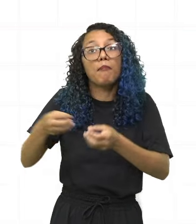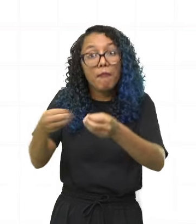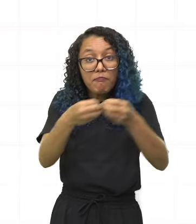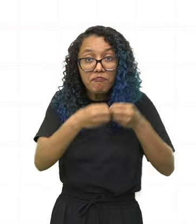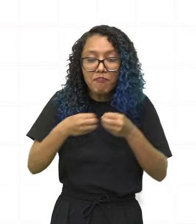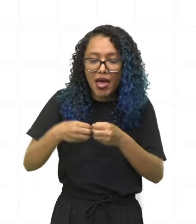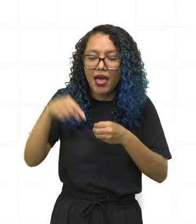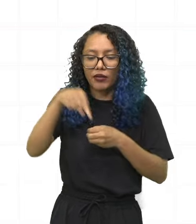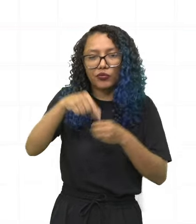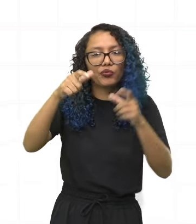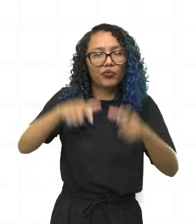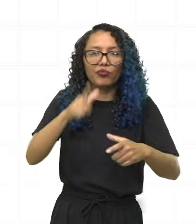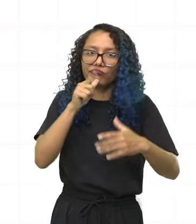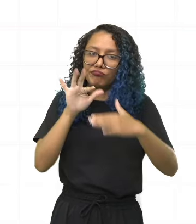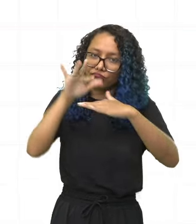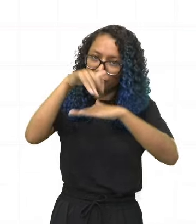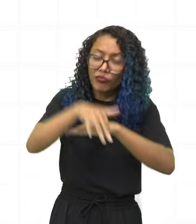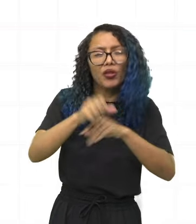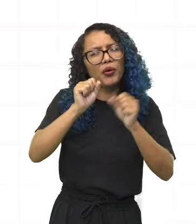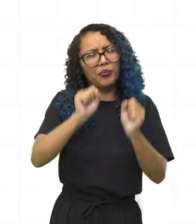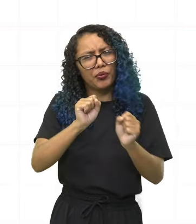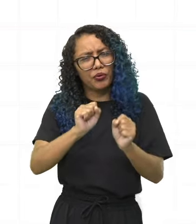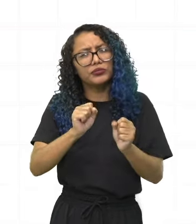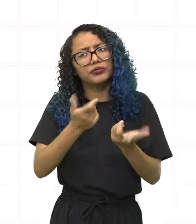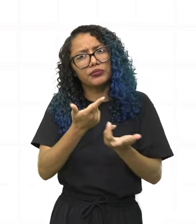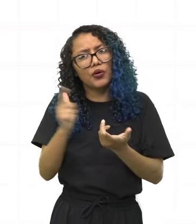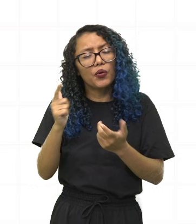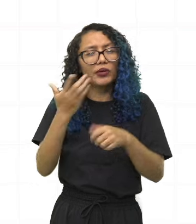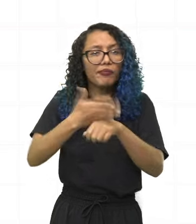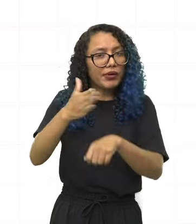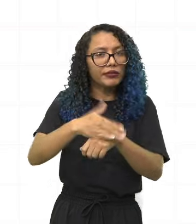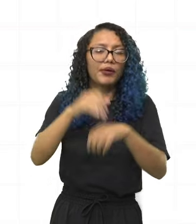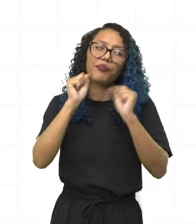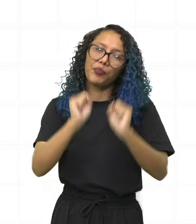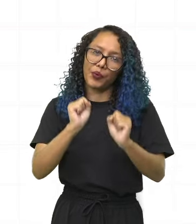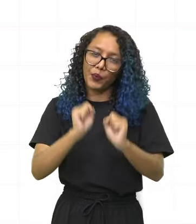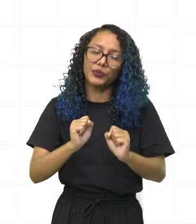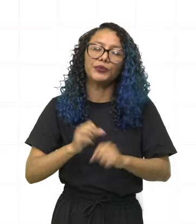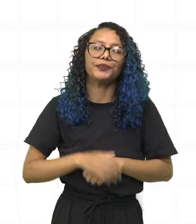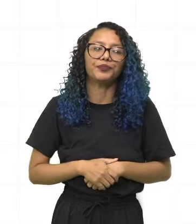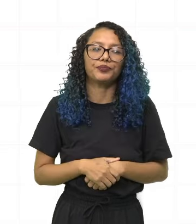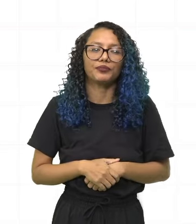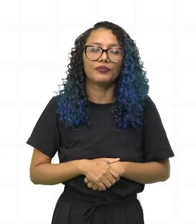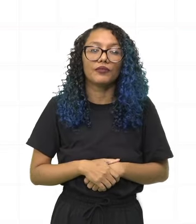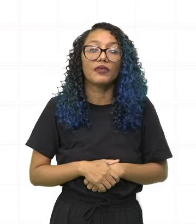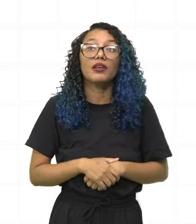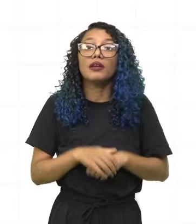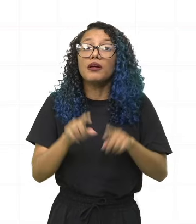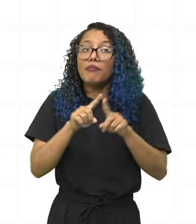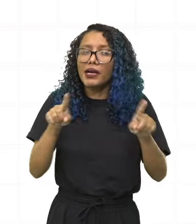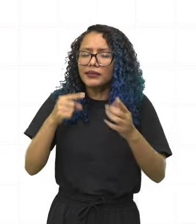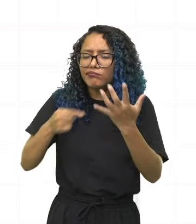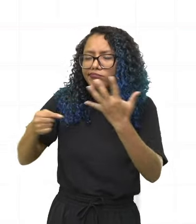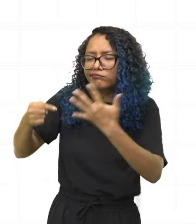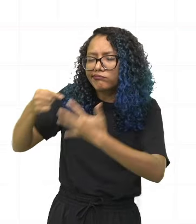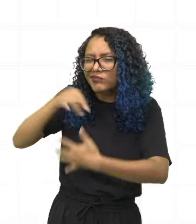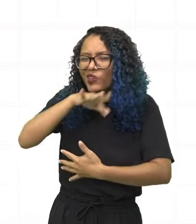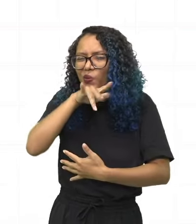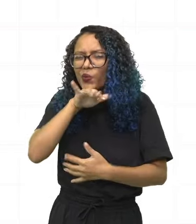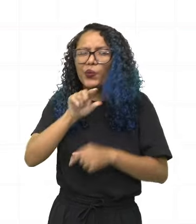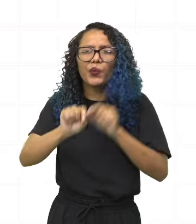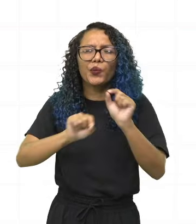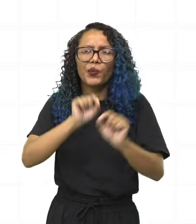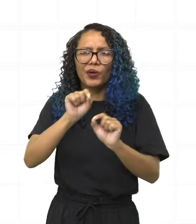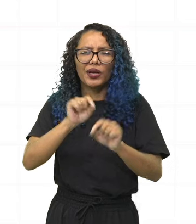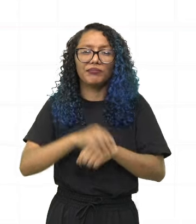hidrelétricas. Então, uma outra atividade também que pode ser feita, certo? Nas desvantagens, nós temos o alto